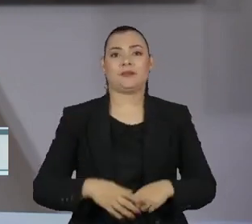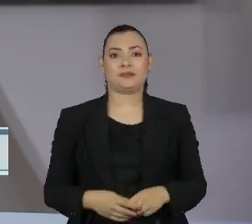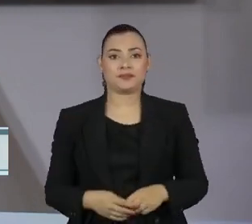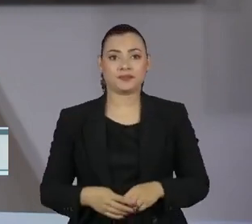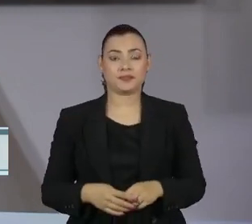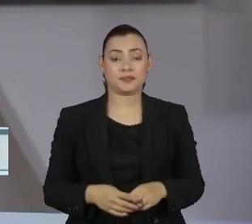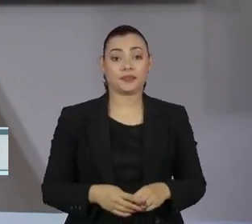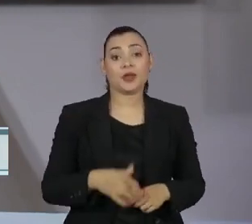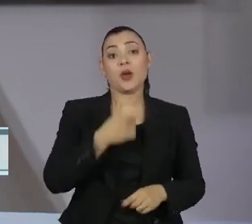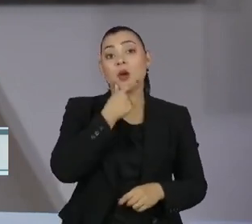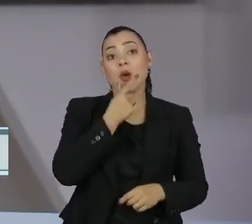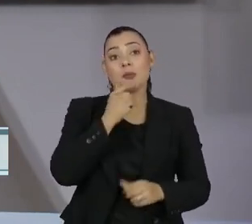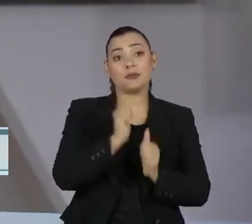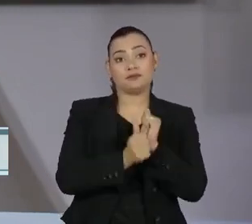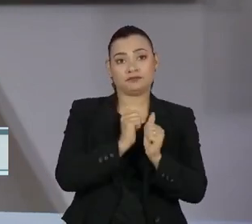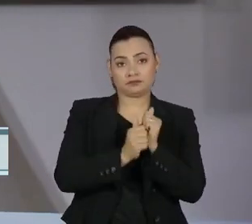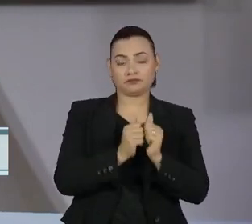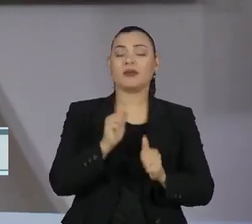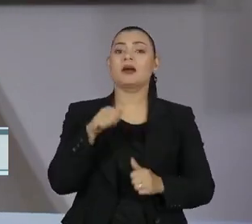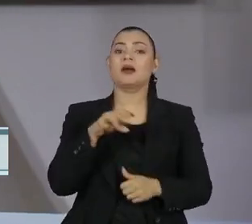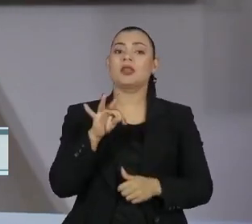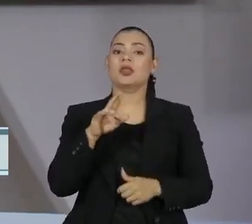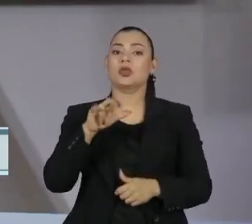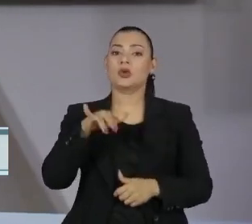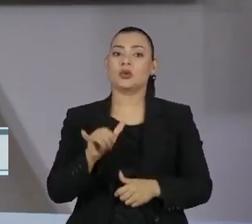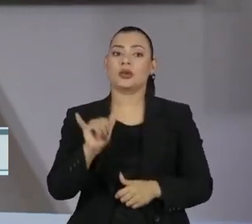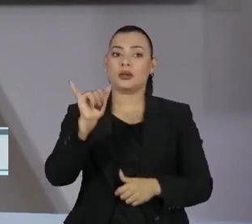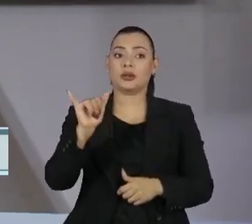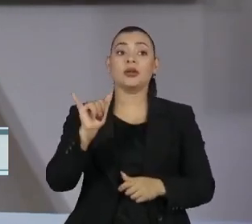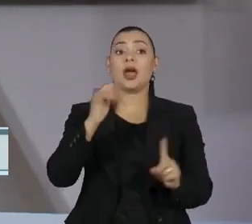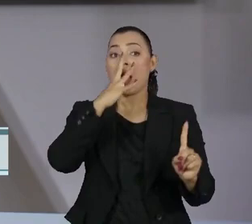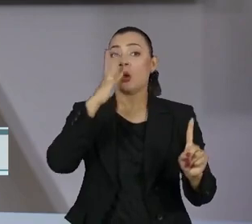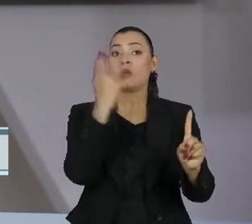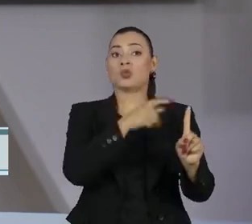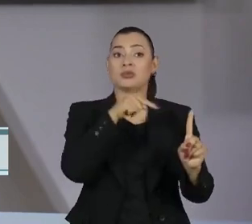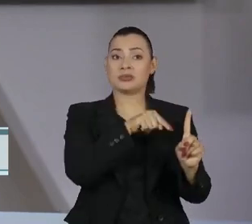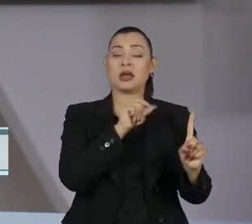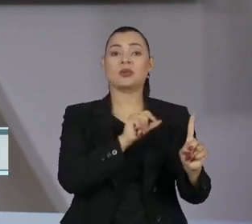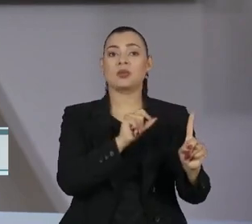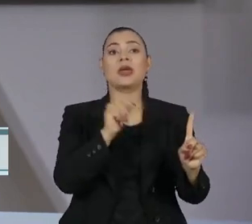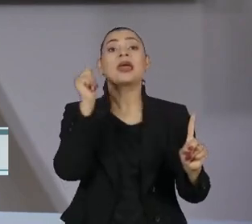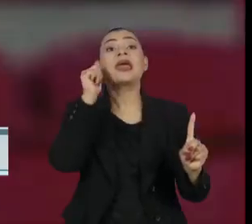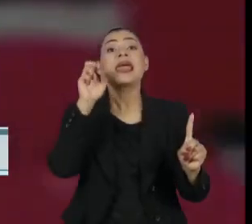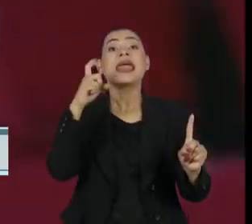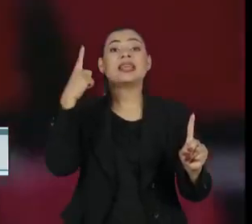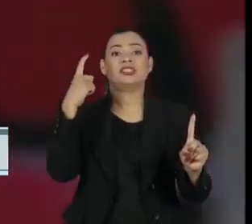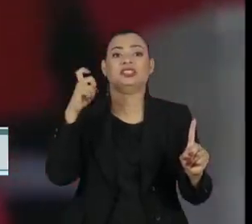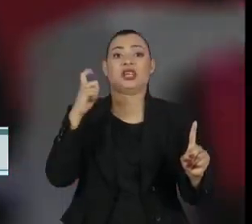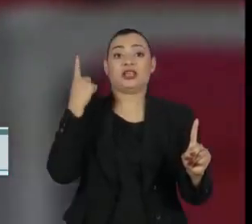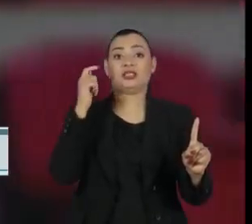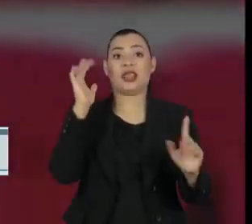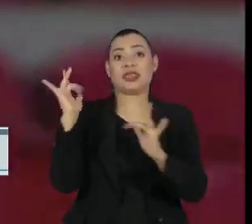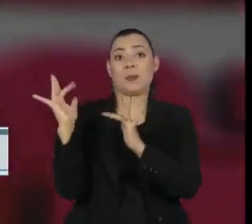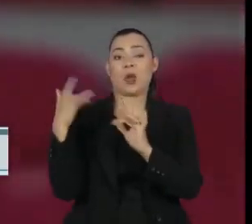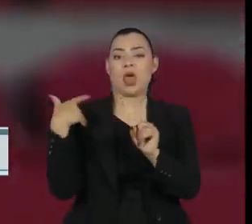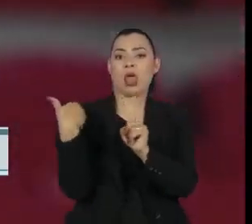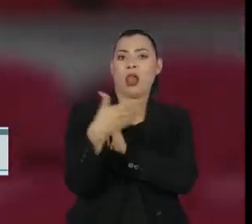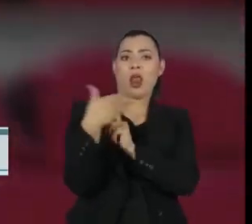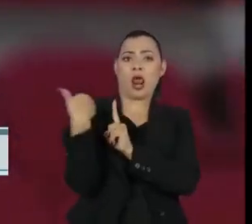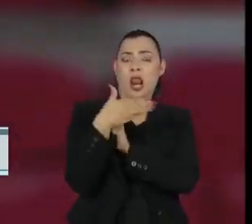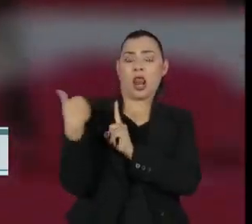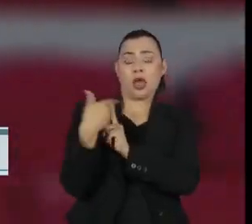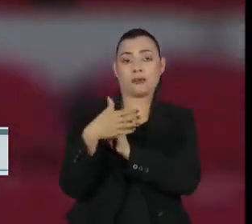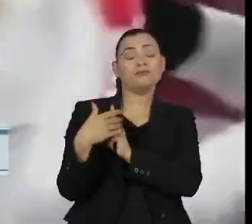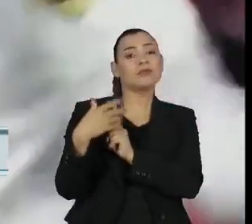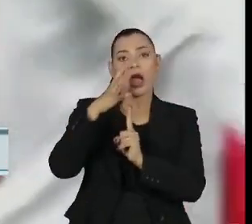o jogador Anthony foi cortado da Seleção Brasileira após ser acusado de agressão pela ex-namorada a denúncia contra